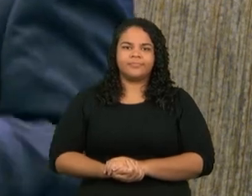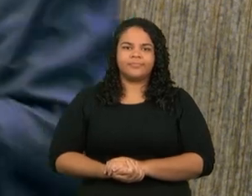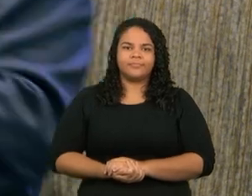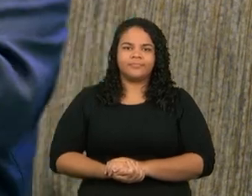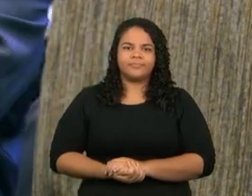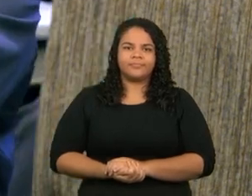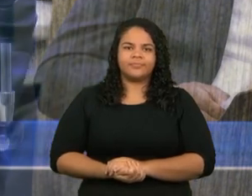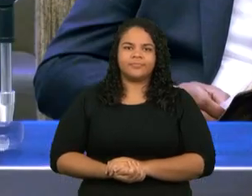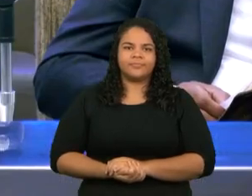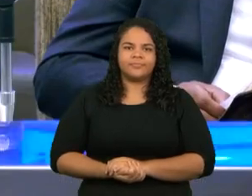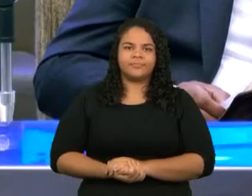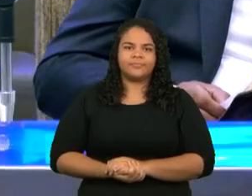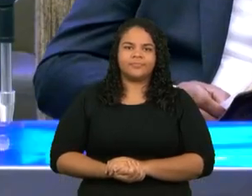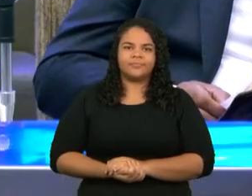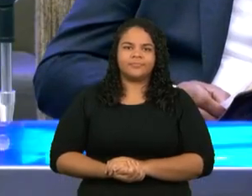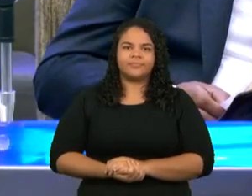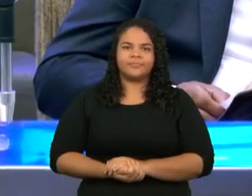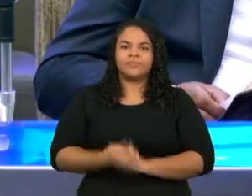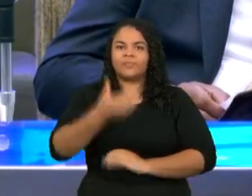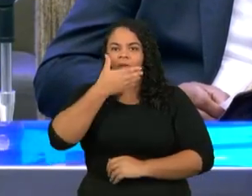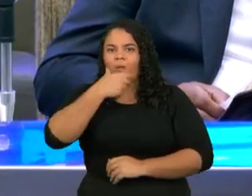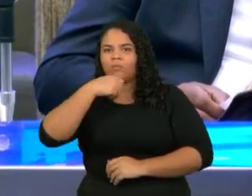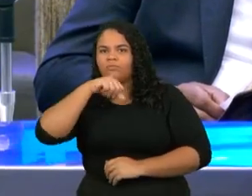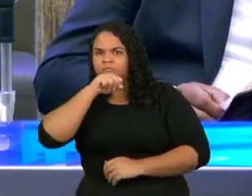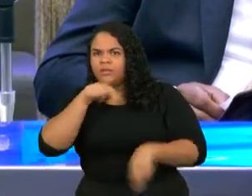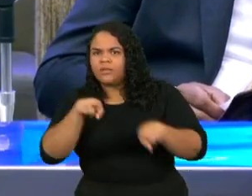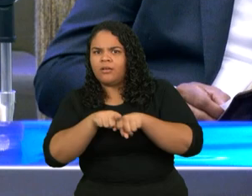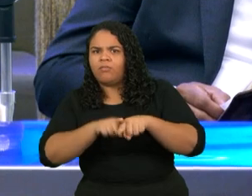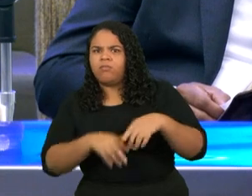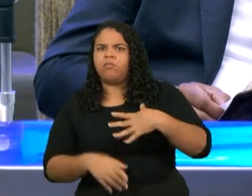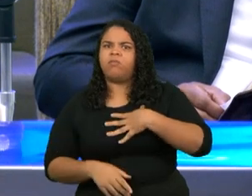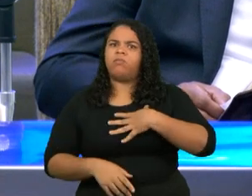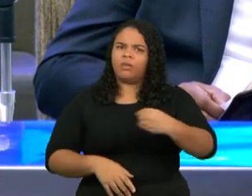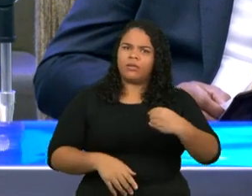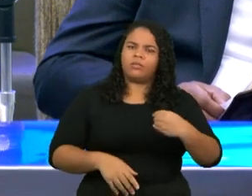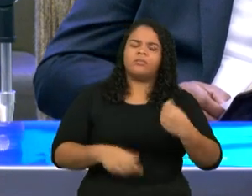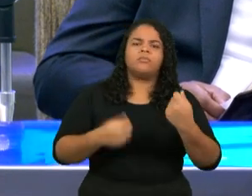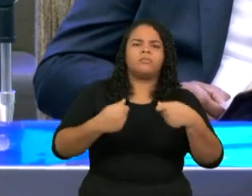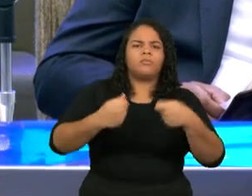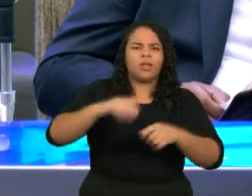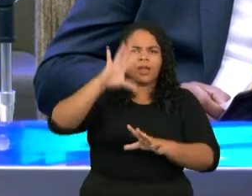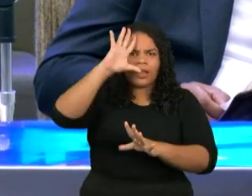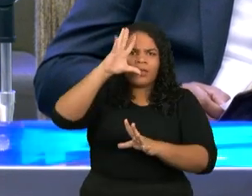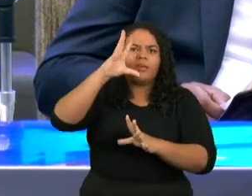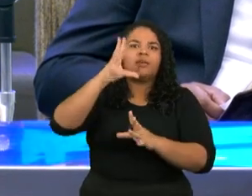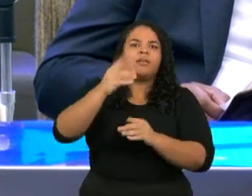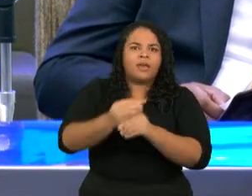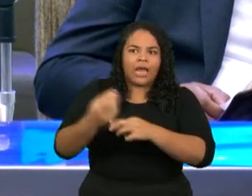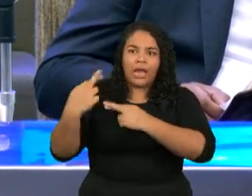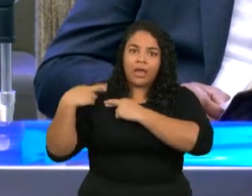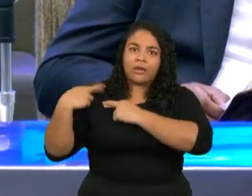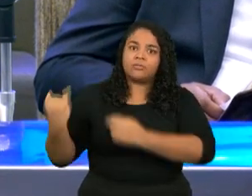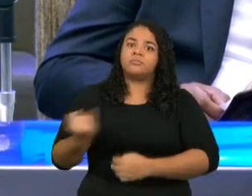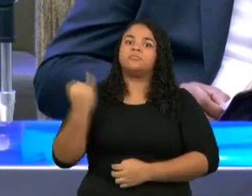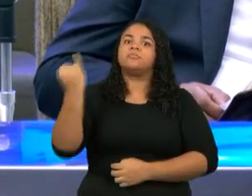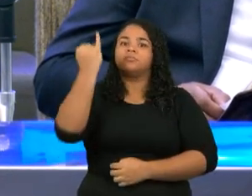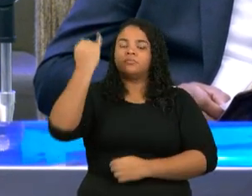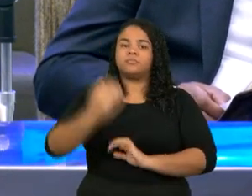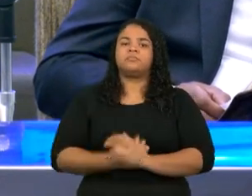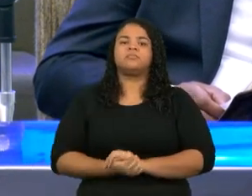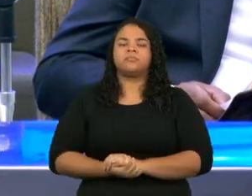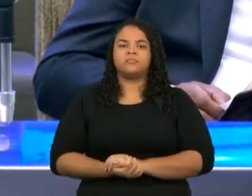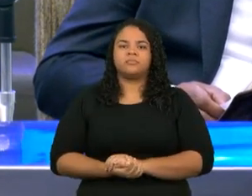que os filhos atentem para possibilidade que os seus pais têm e que é